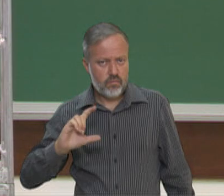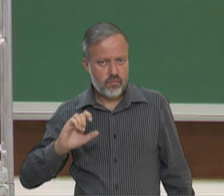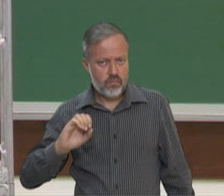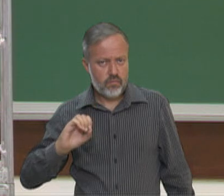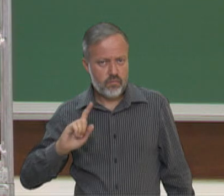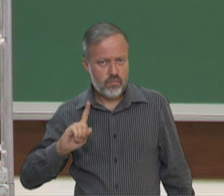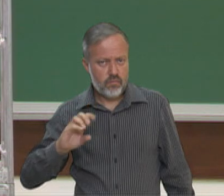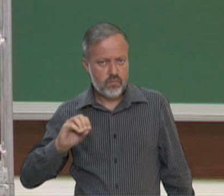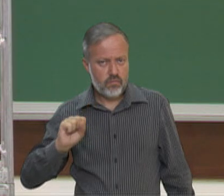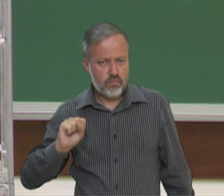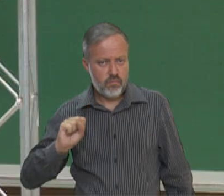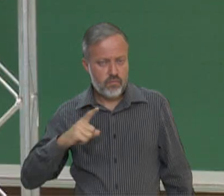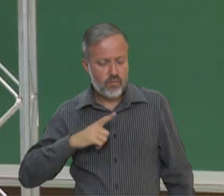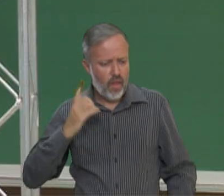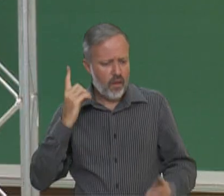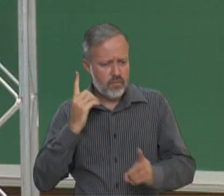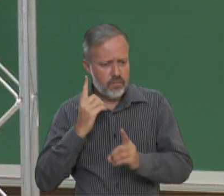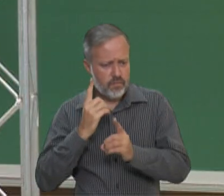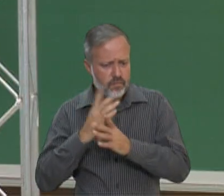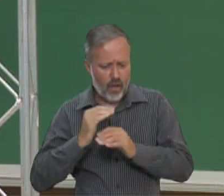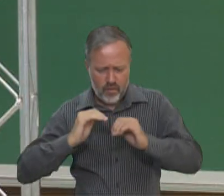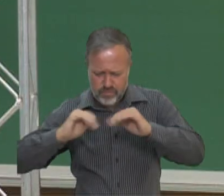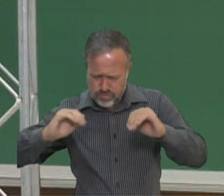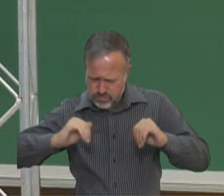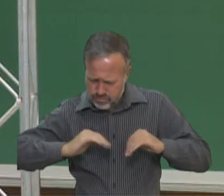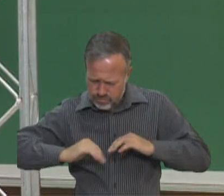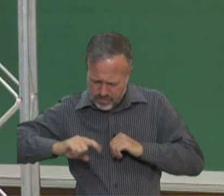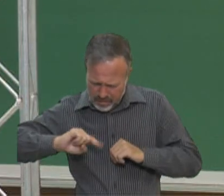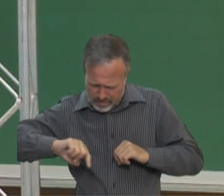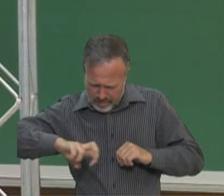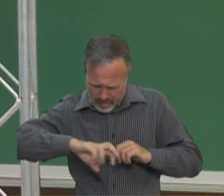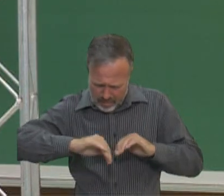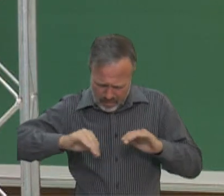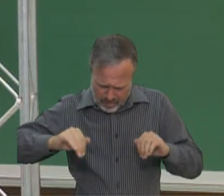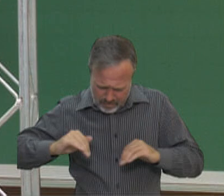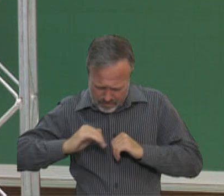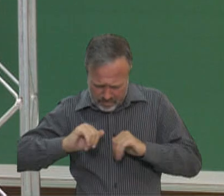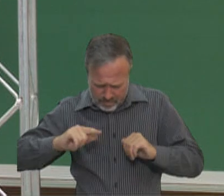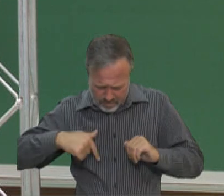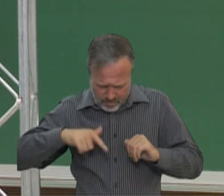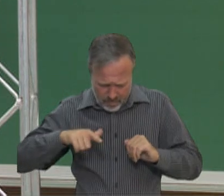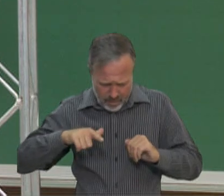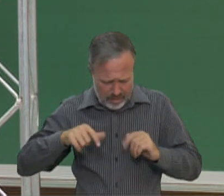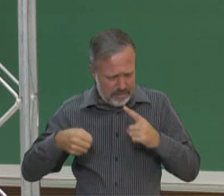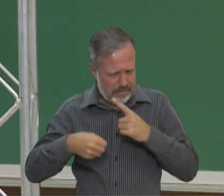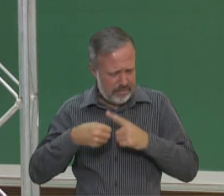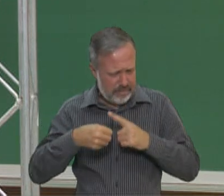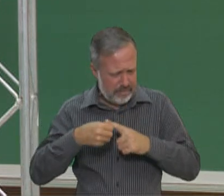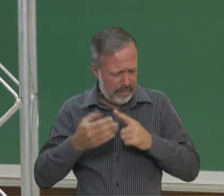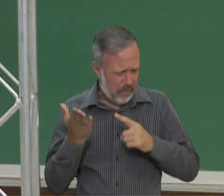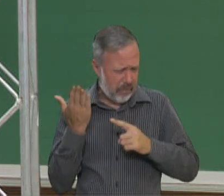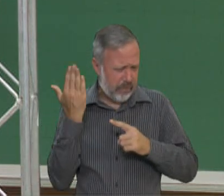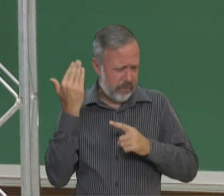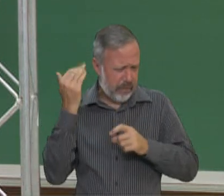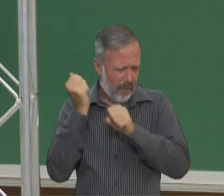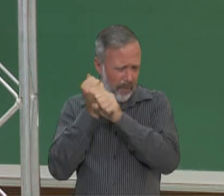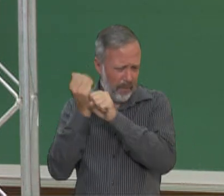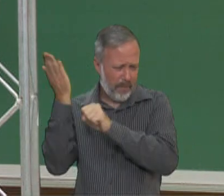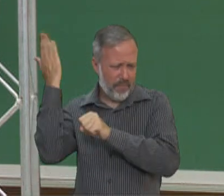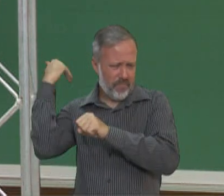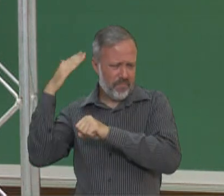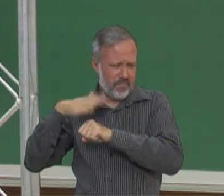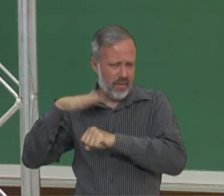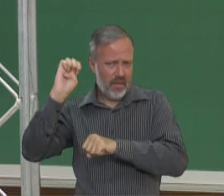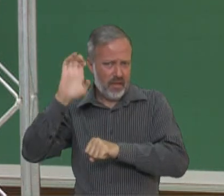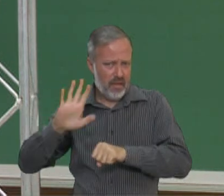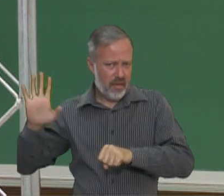de arqueólogos halló los restos de la que consideran la ciudad más antigua de Europa, de unos